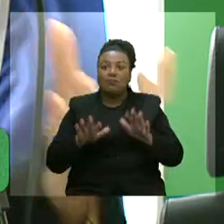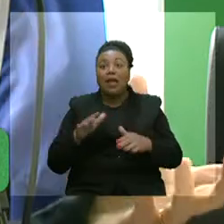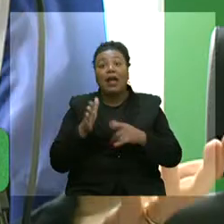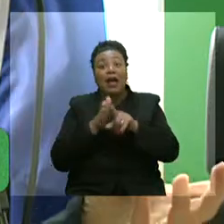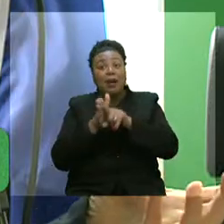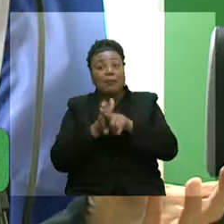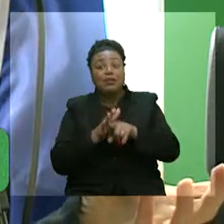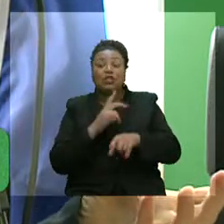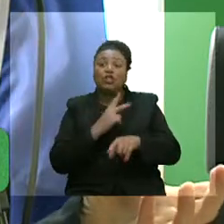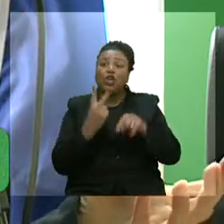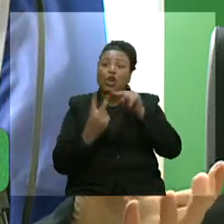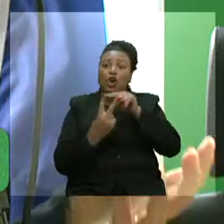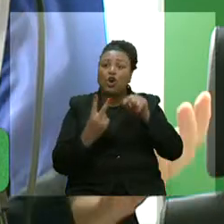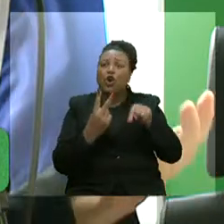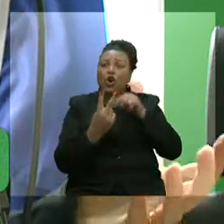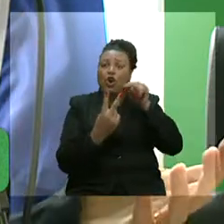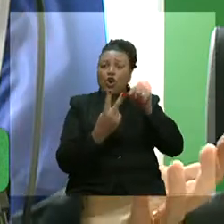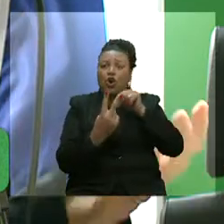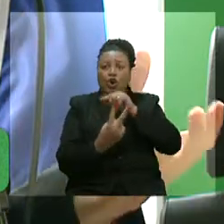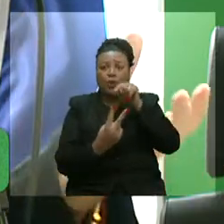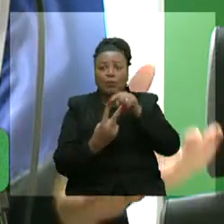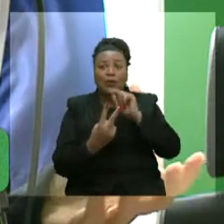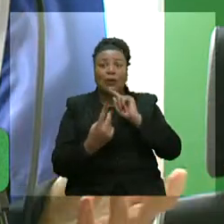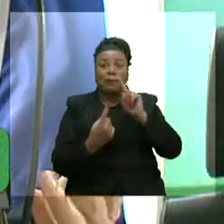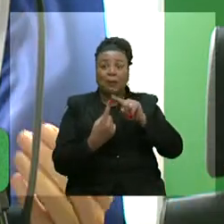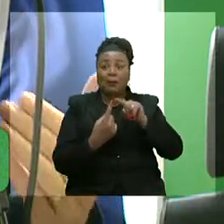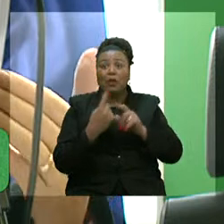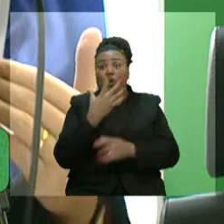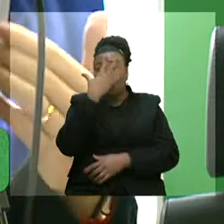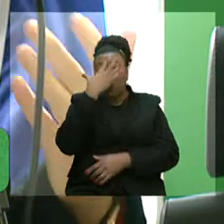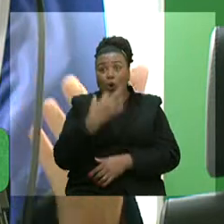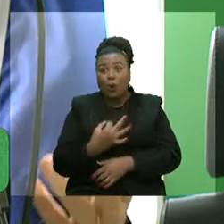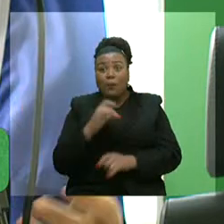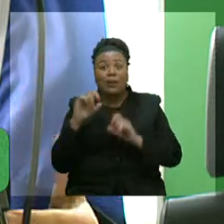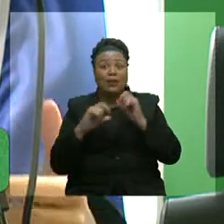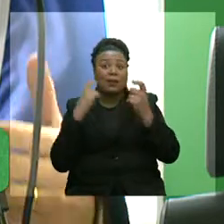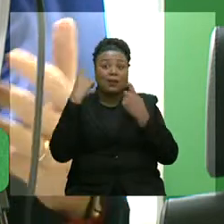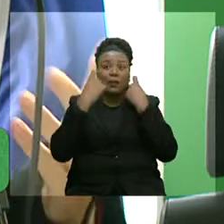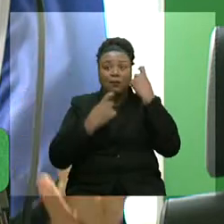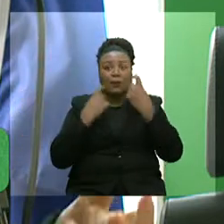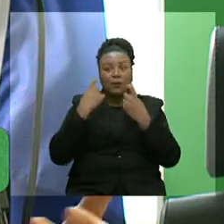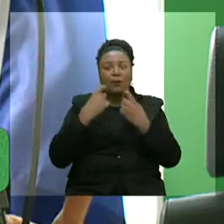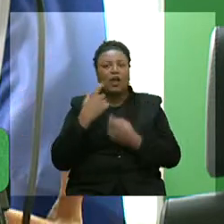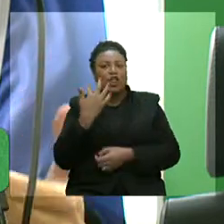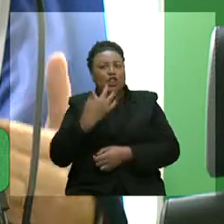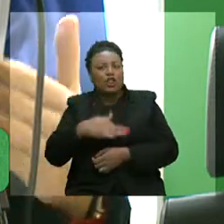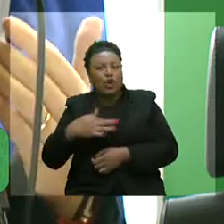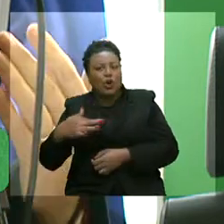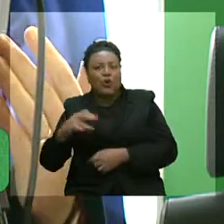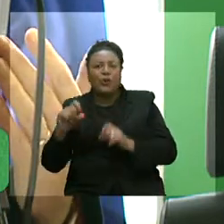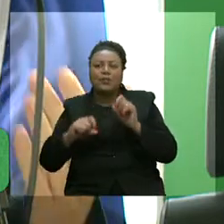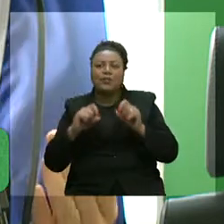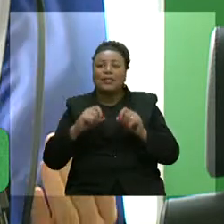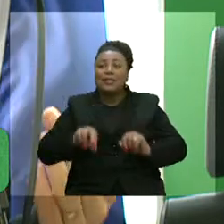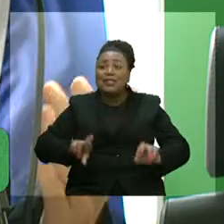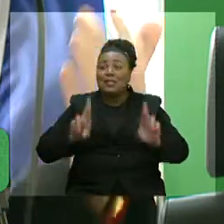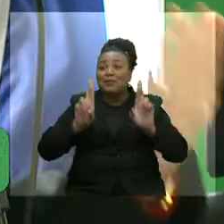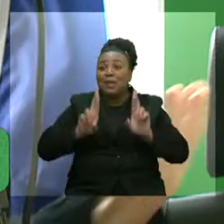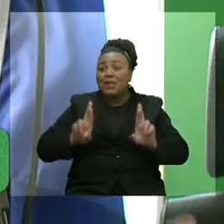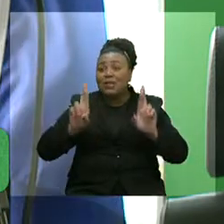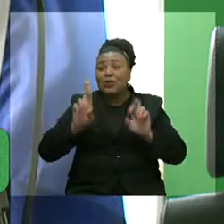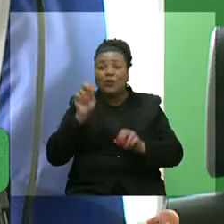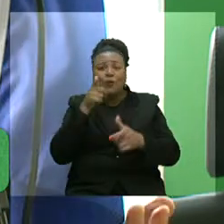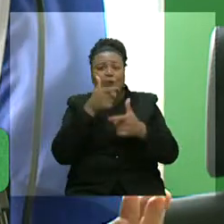pesquisa tinha dois grandes objetivos. Primeiro, compreender as preocupações, as dores, as expectativas,